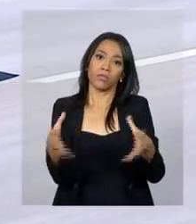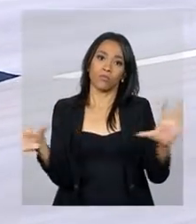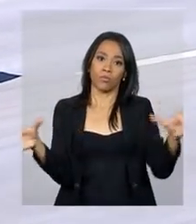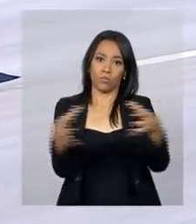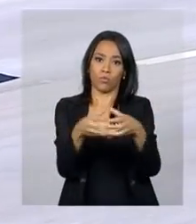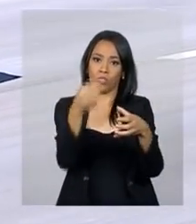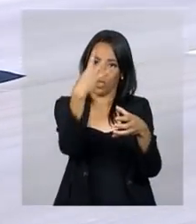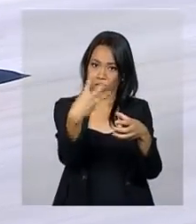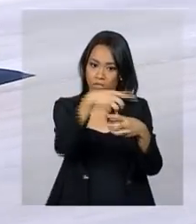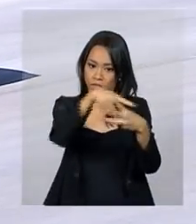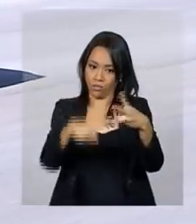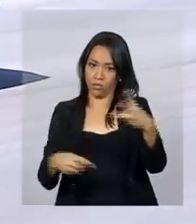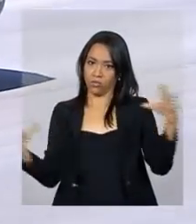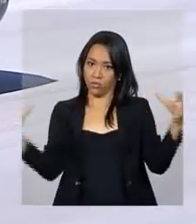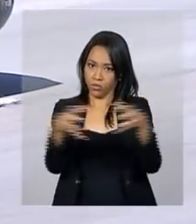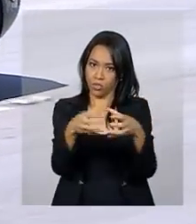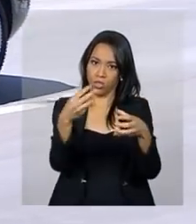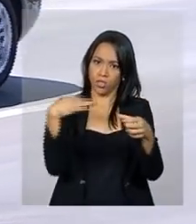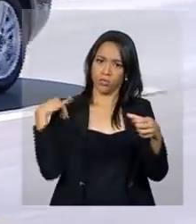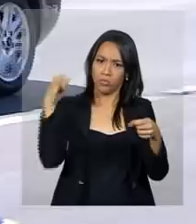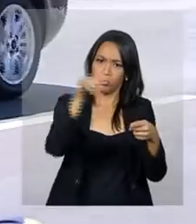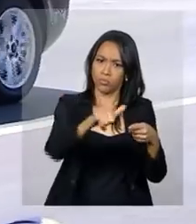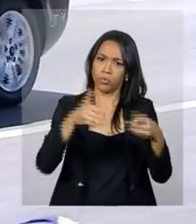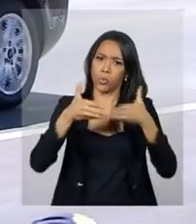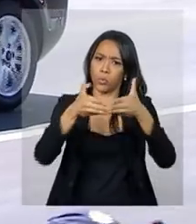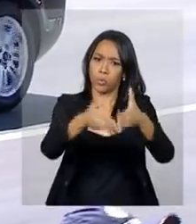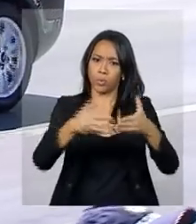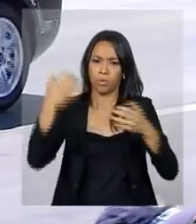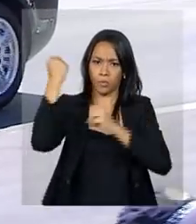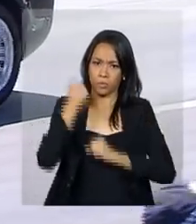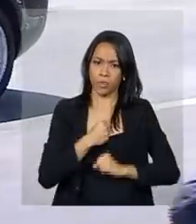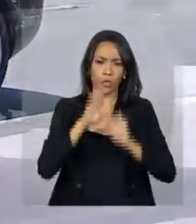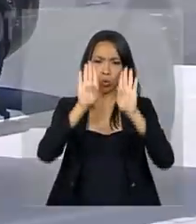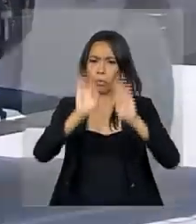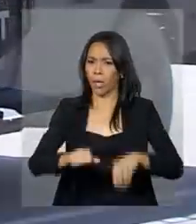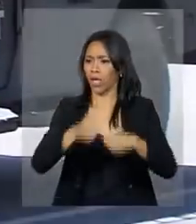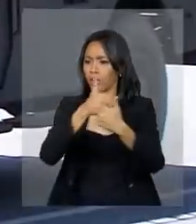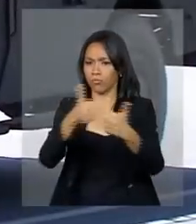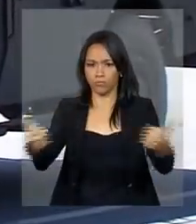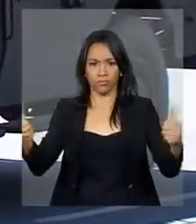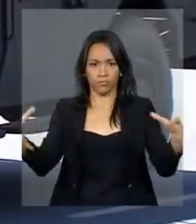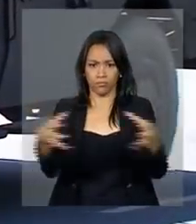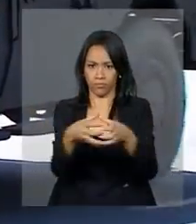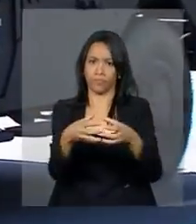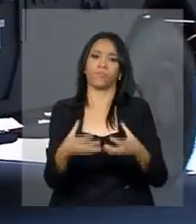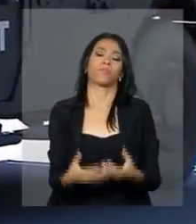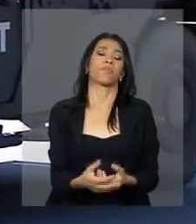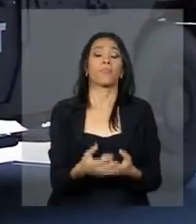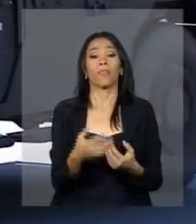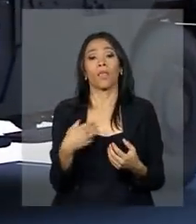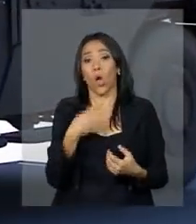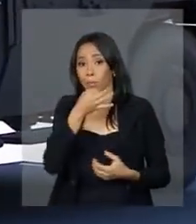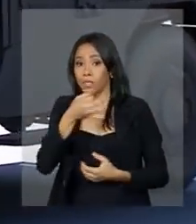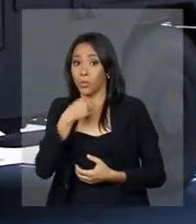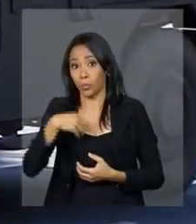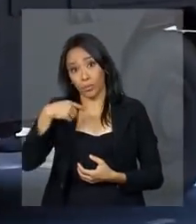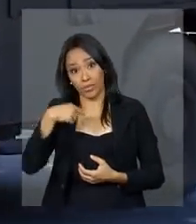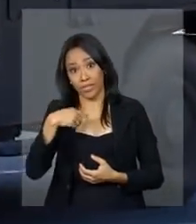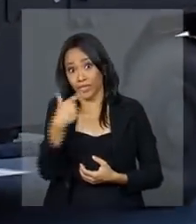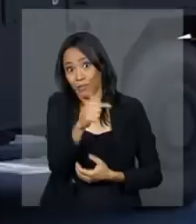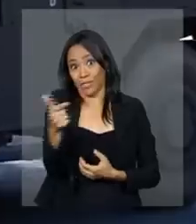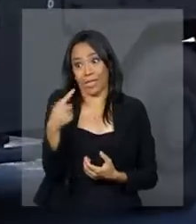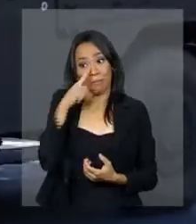Forças Auxiliares e demais agentes, é porque está correndo tudo bem, tudo normalmente. E o ideal é que não tenha notícia sobre isso.